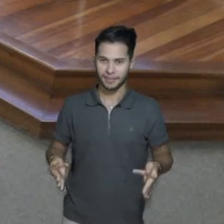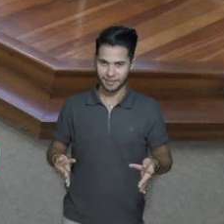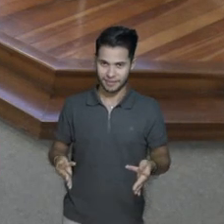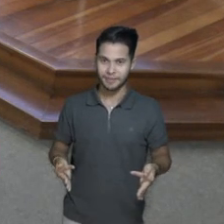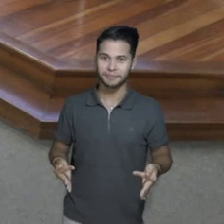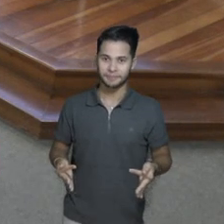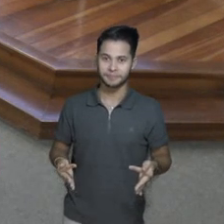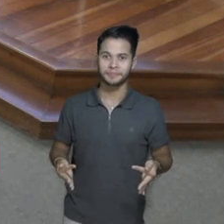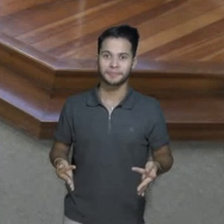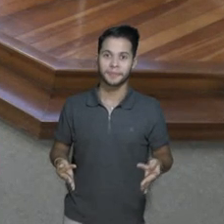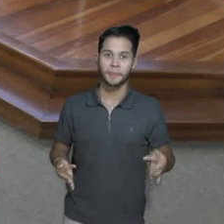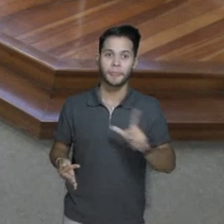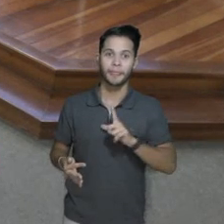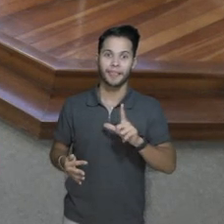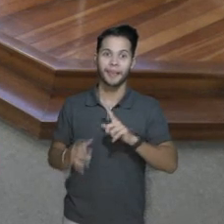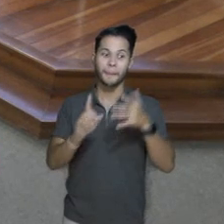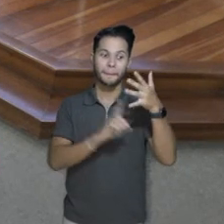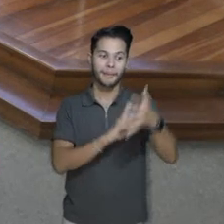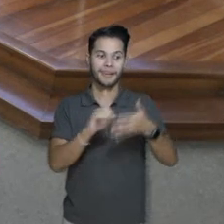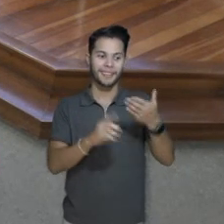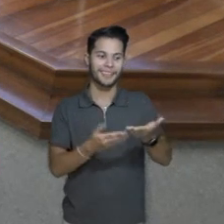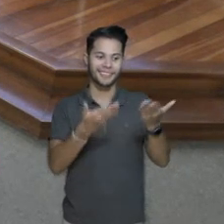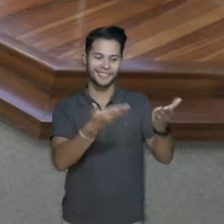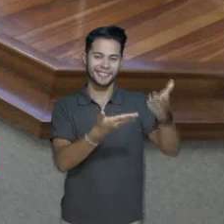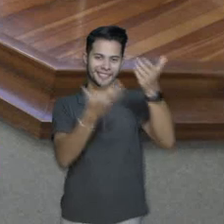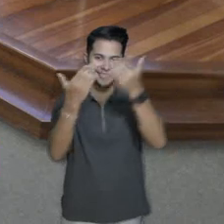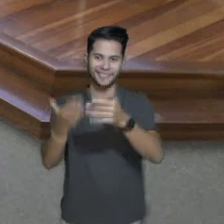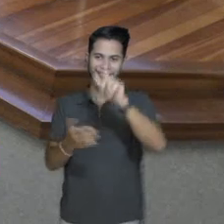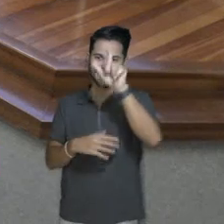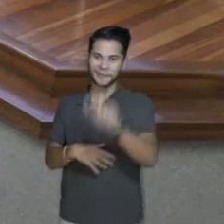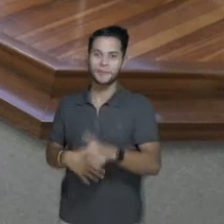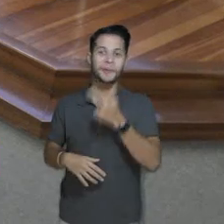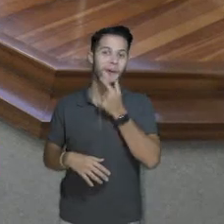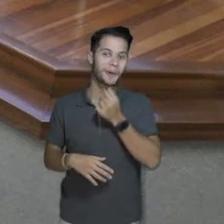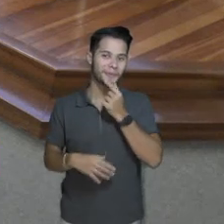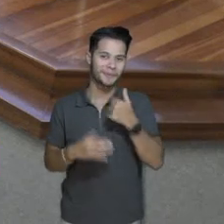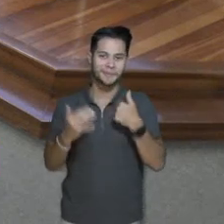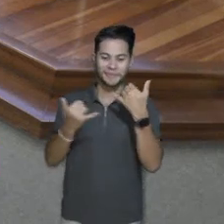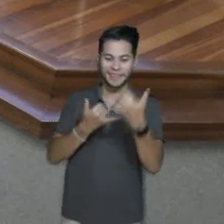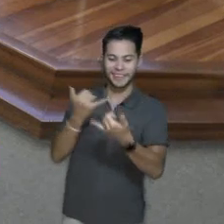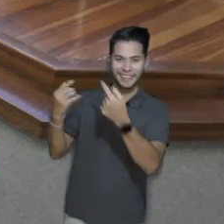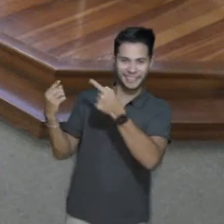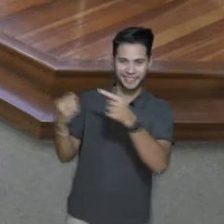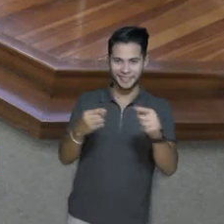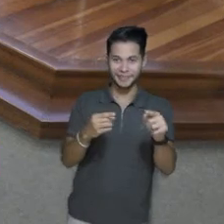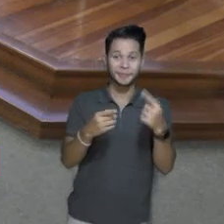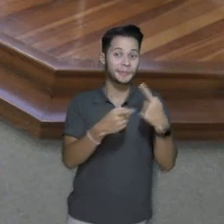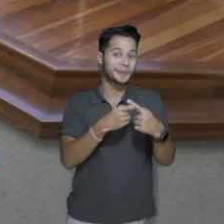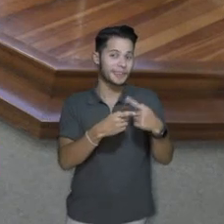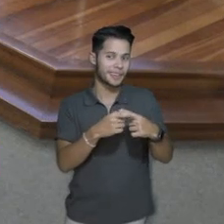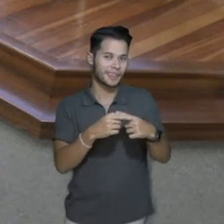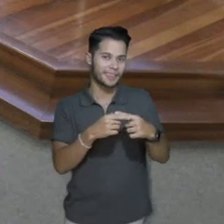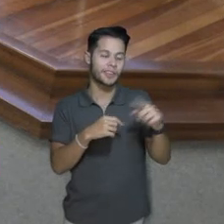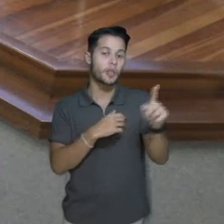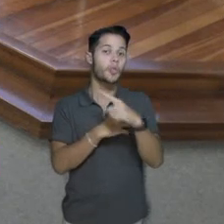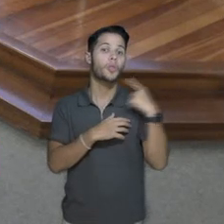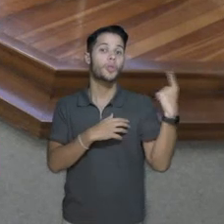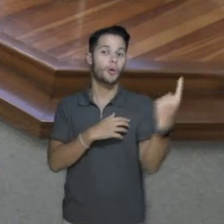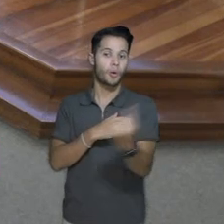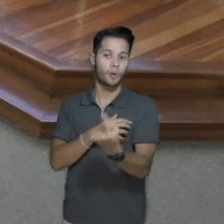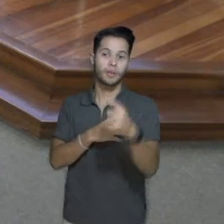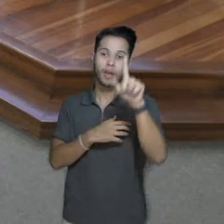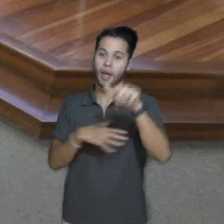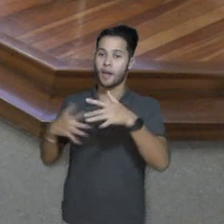sim a grande palestra do nosso Luciano Martins eu tô bricando com o Luciano porque assim ó pessoal Todos nós somos aqui